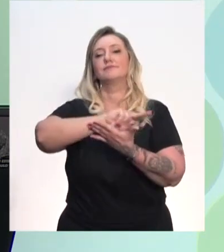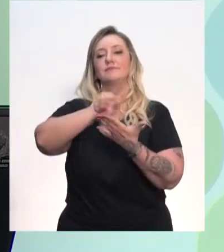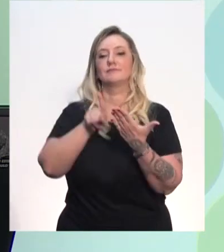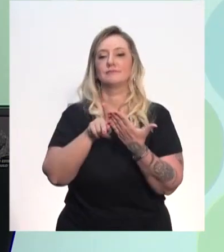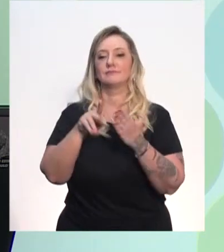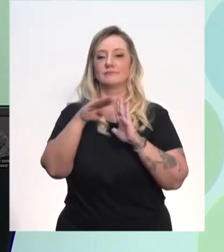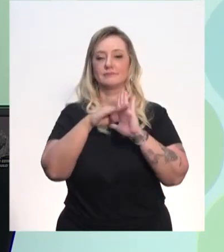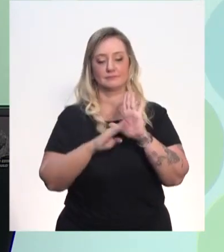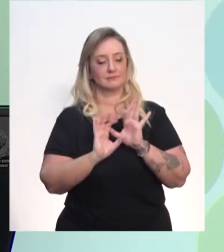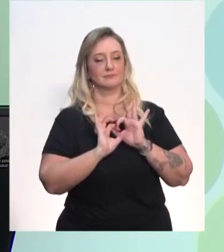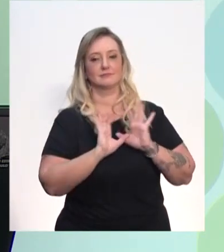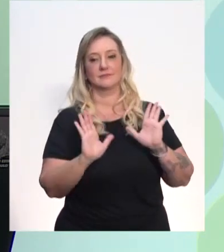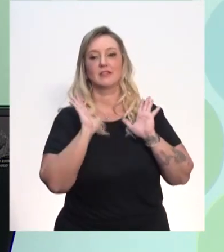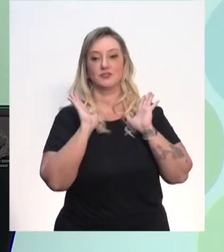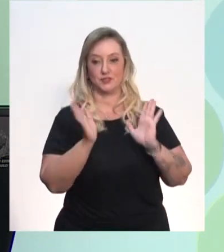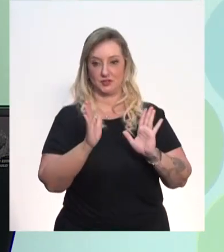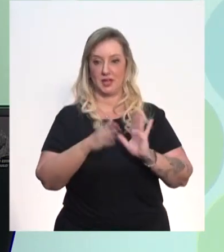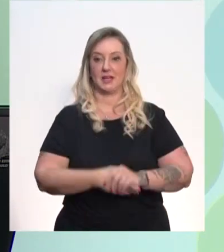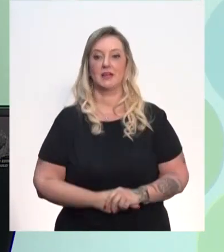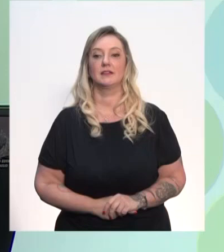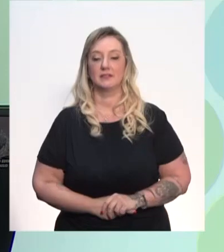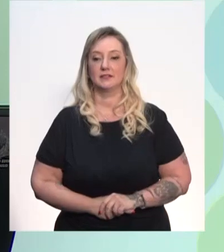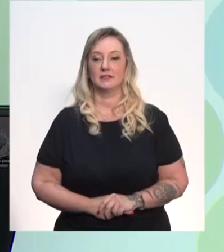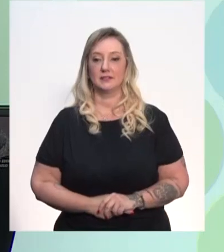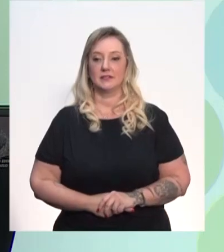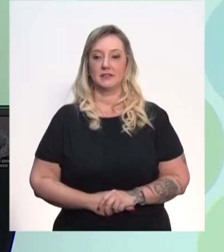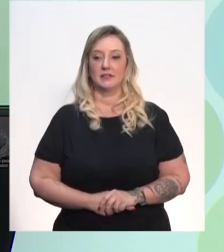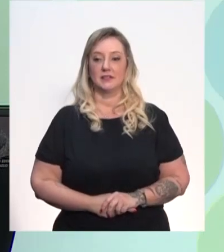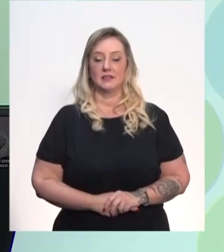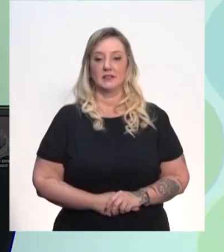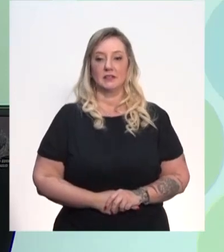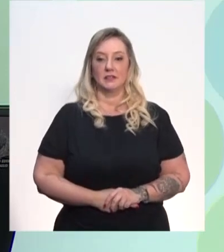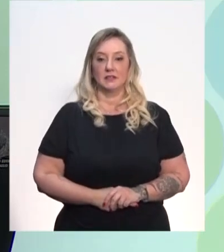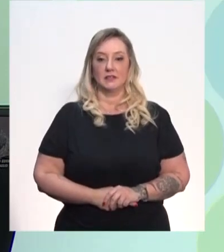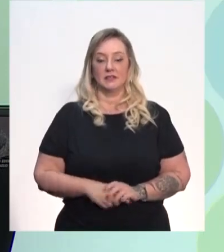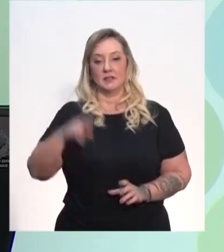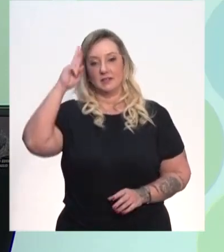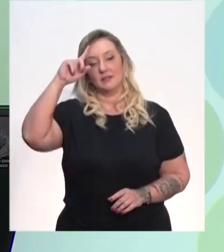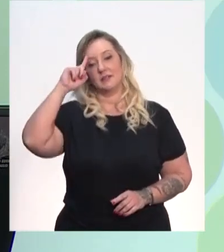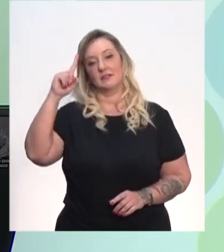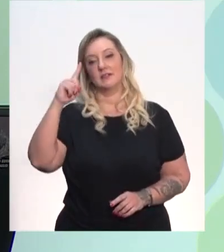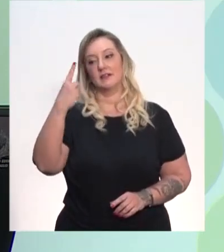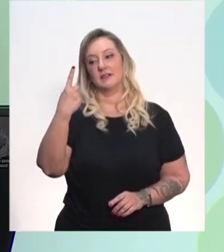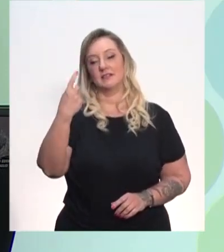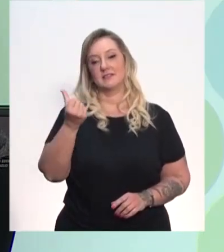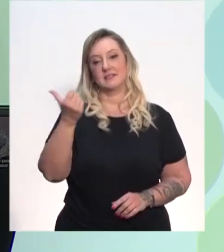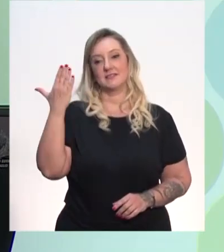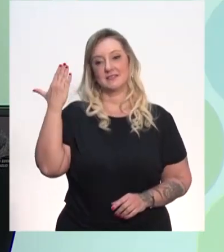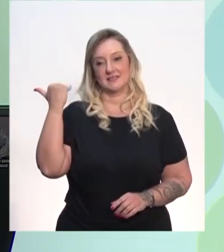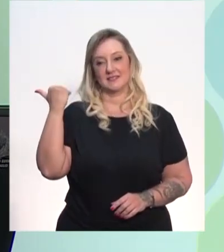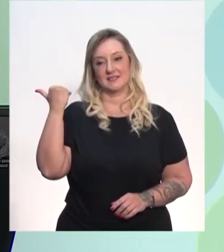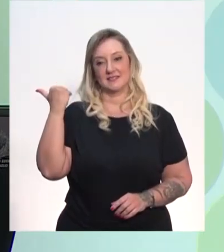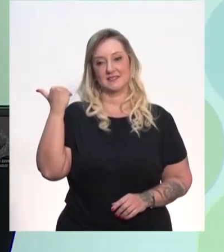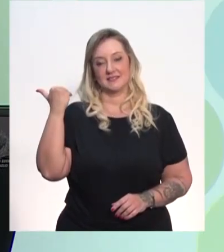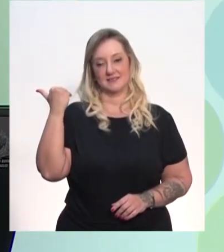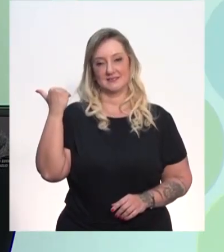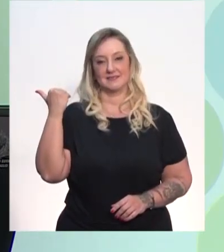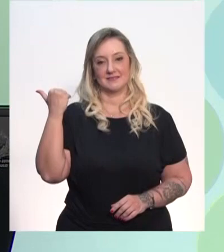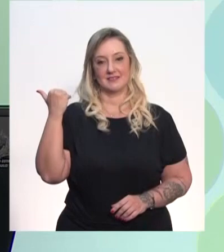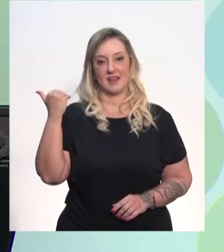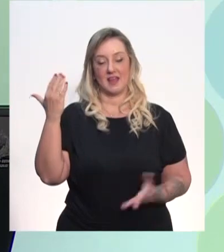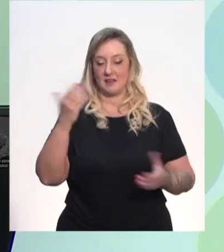que ocorra utilizando ferramentas que permitam o diálogo à distância. Tá bom? Próximo